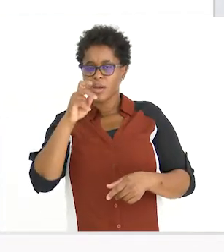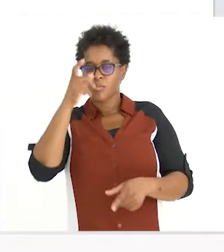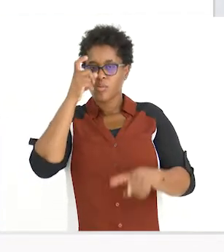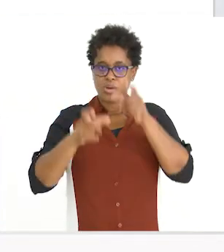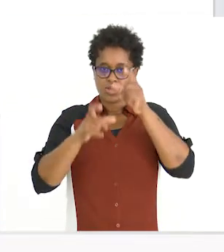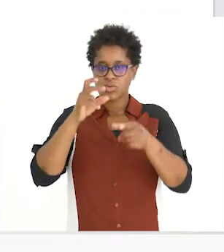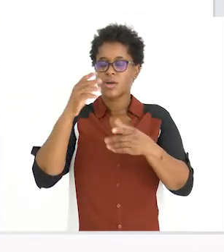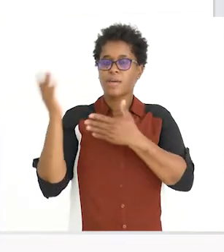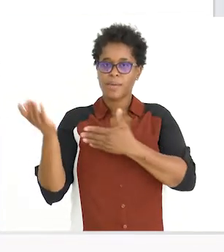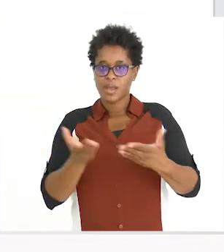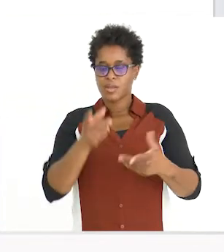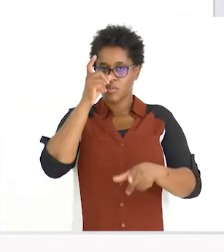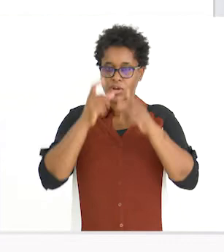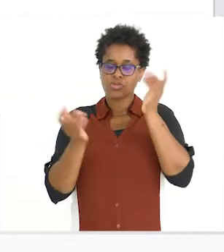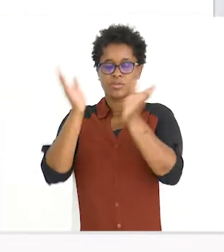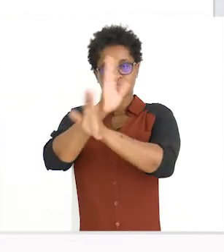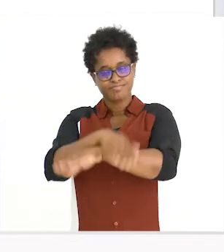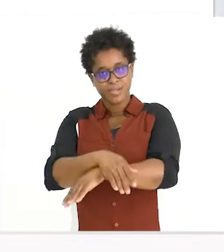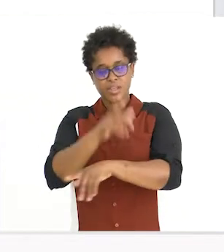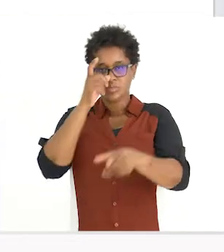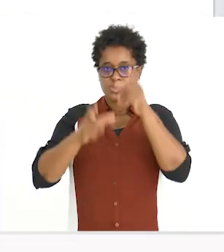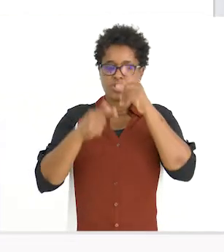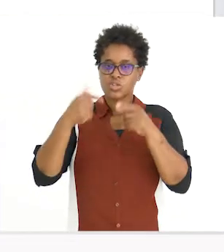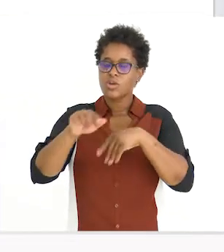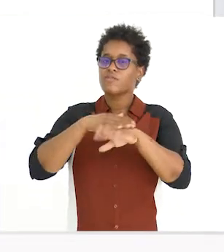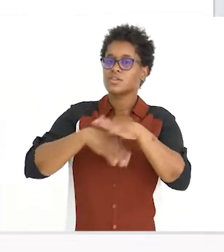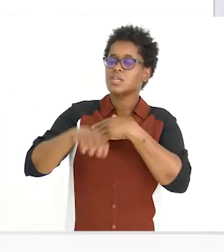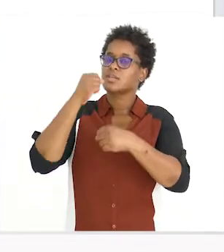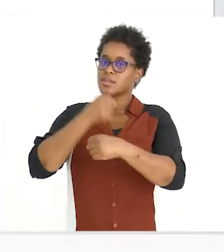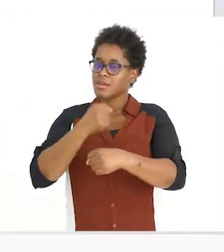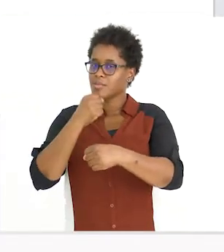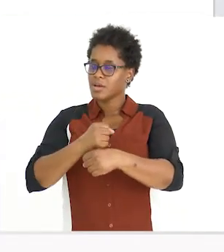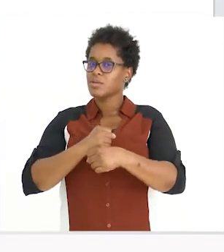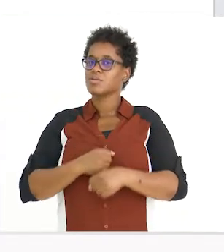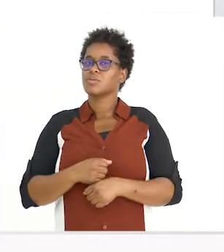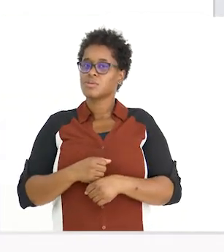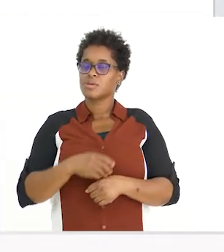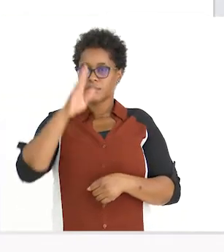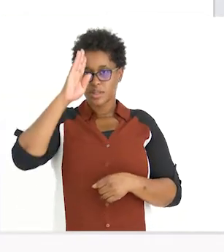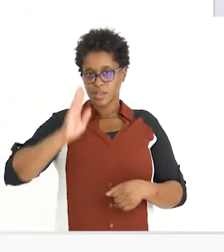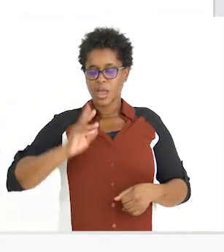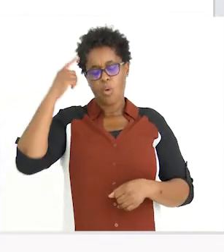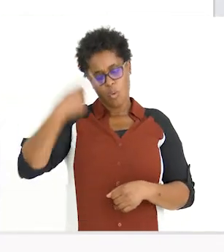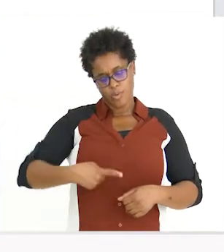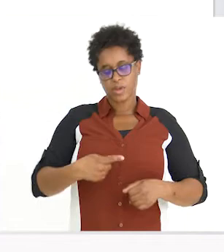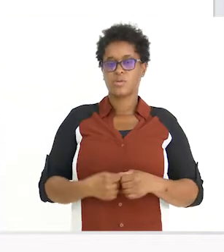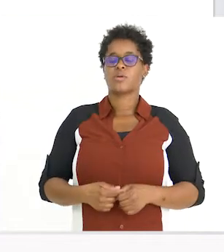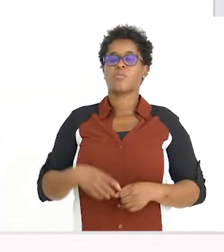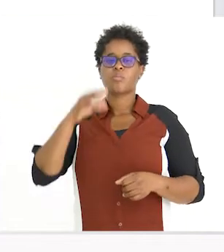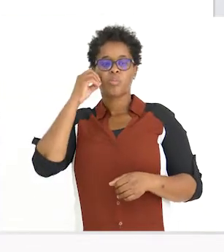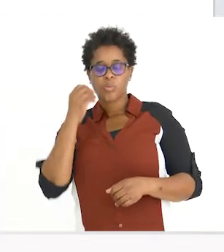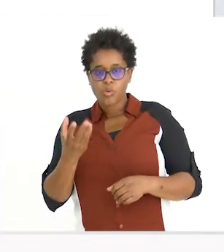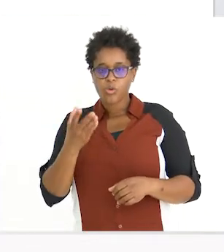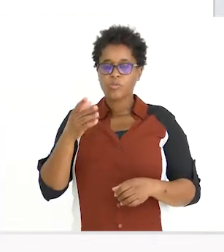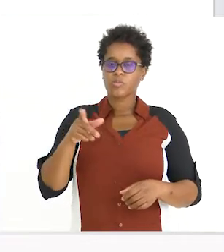a população desempregada, os indivíduos que estão a prestar serviço militar obrigatório. Como nós